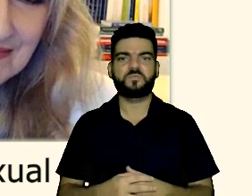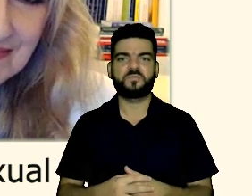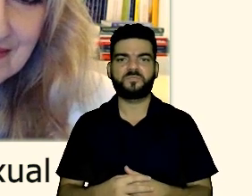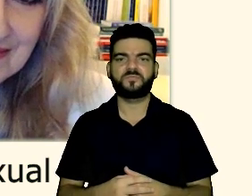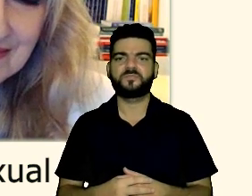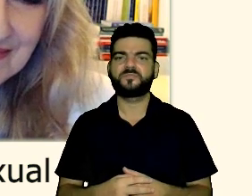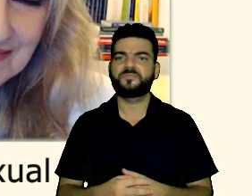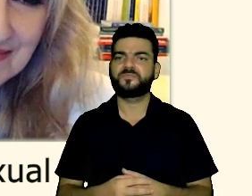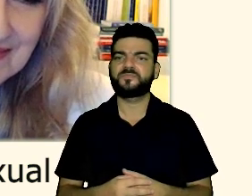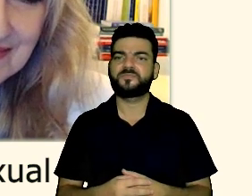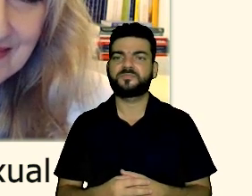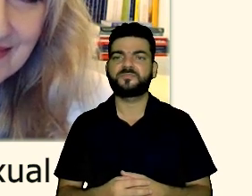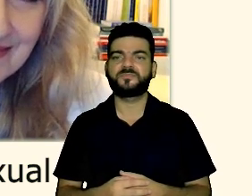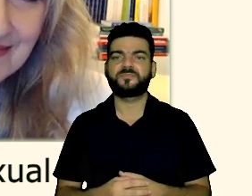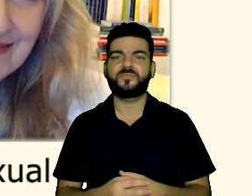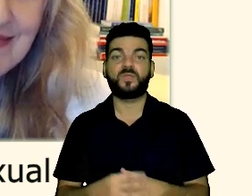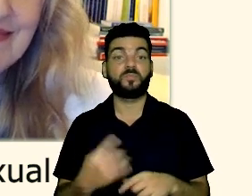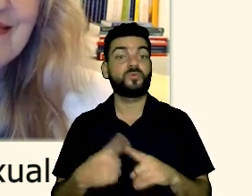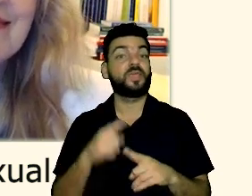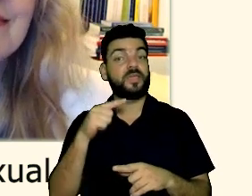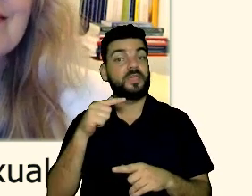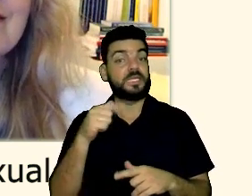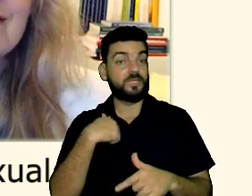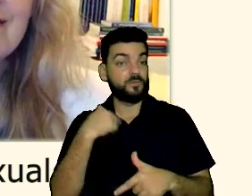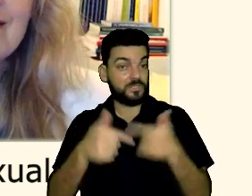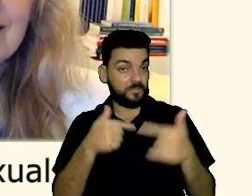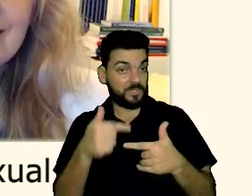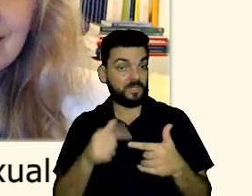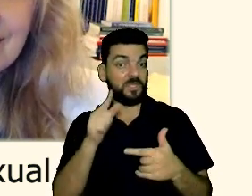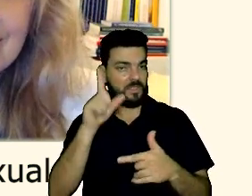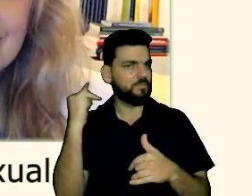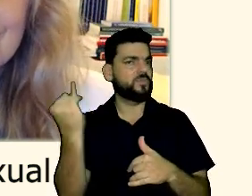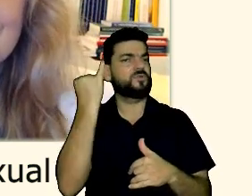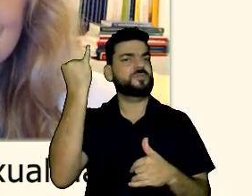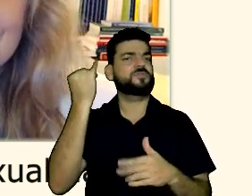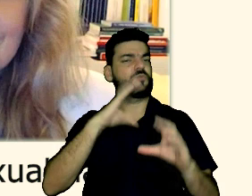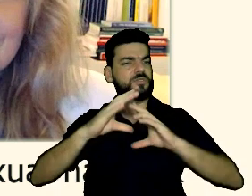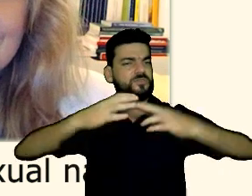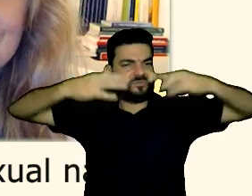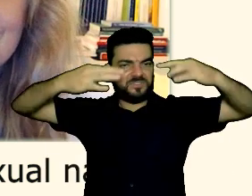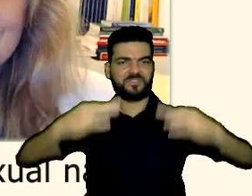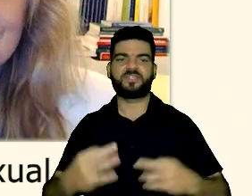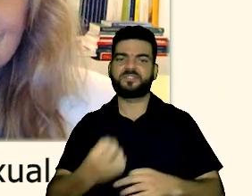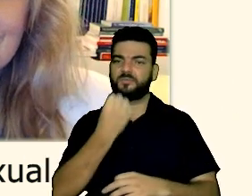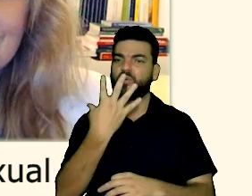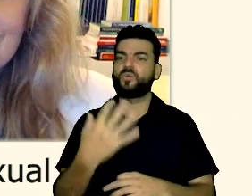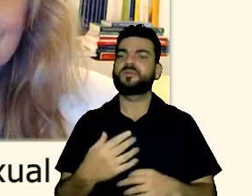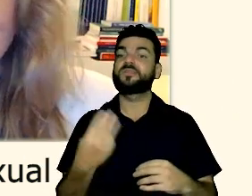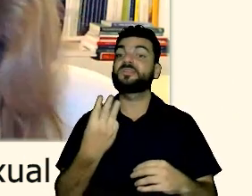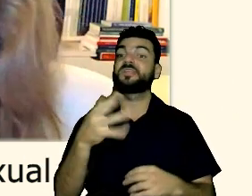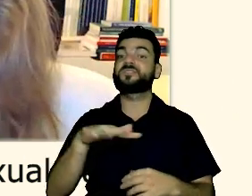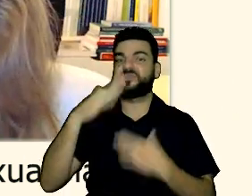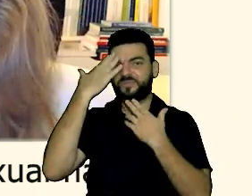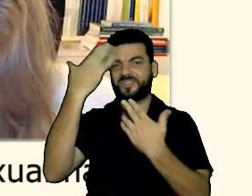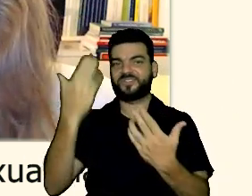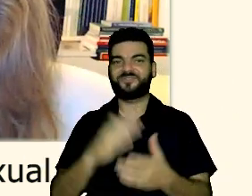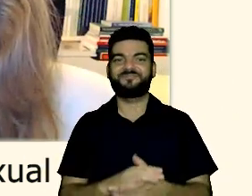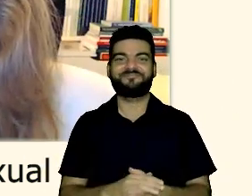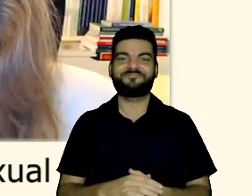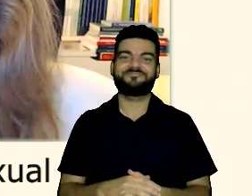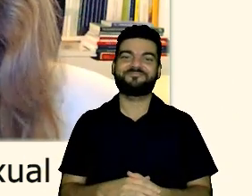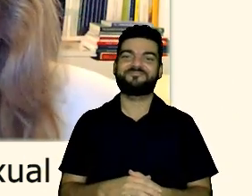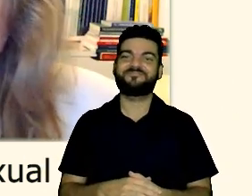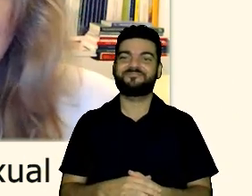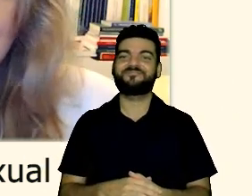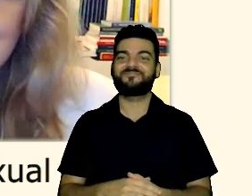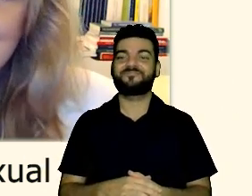te parabenizando e pela coragem do conteúdo, e eu aqui me alio à Ana Paula nessas palavras, né, e